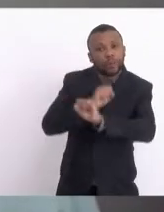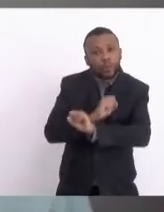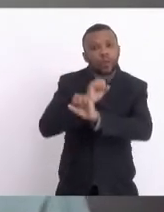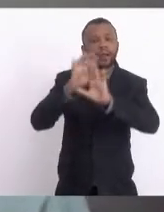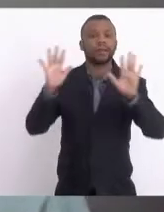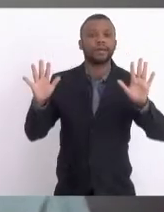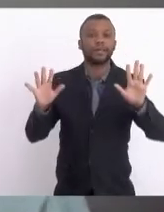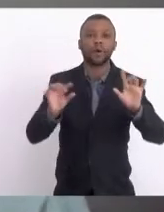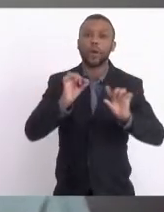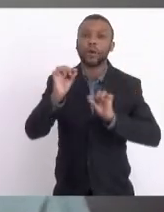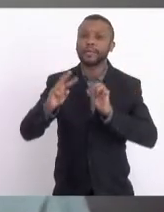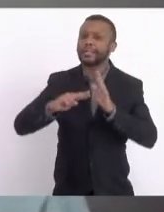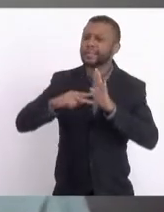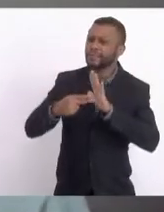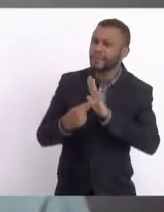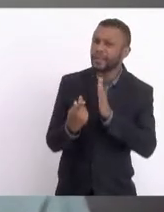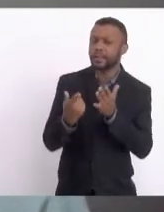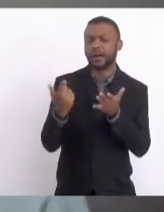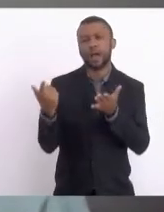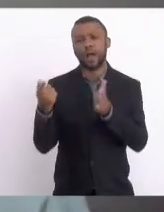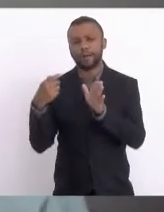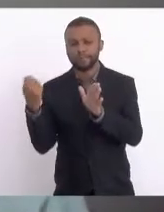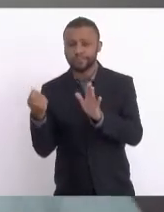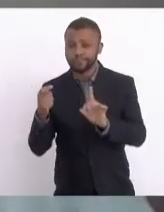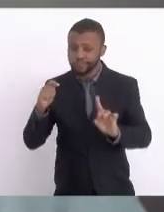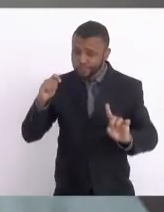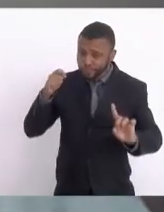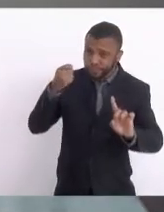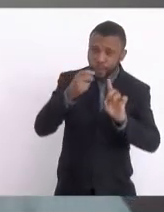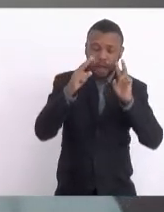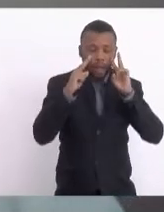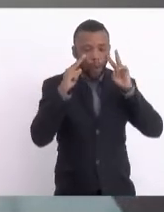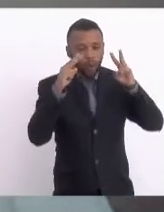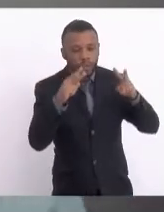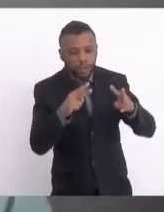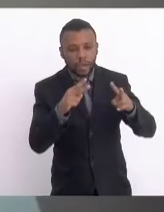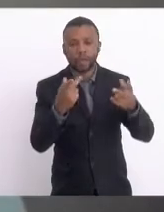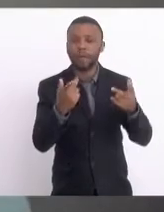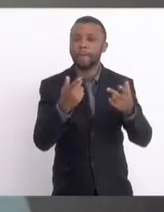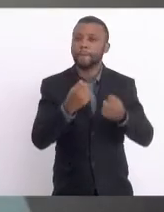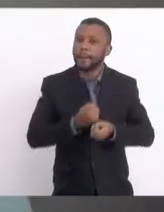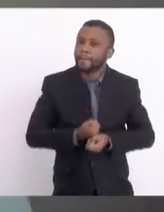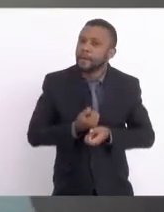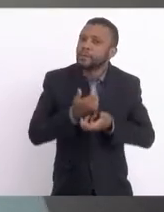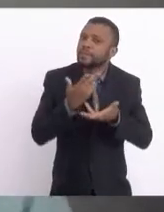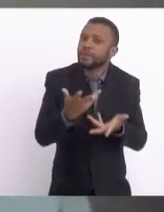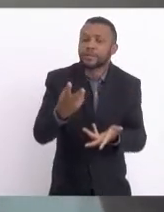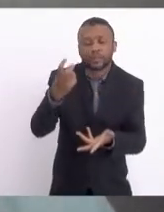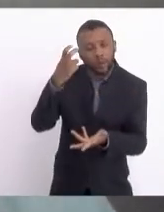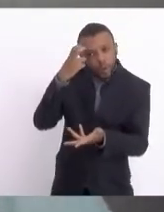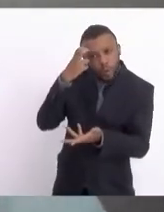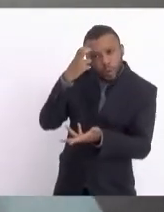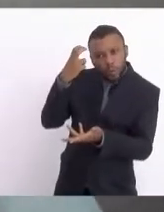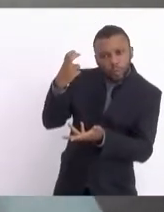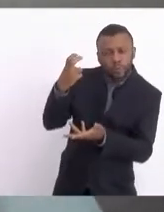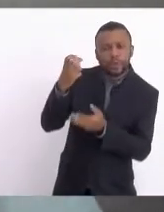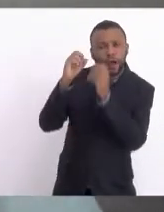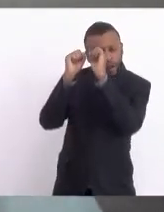representa tombar, né, um imóvel ou reconhecer uma manifestação cultural como